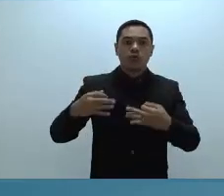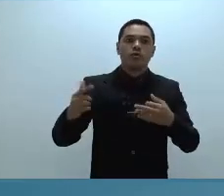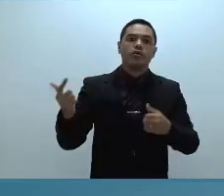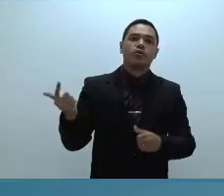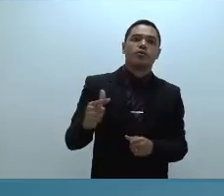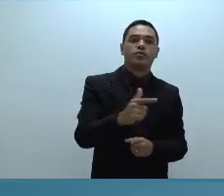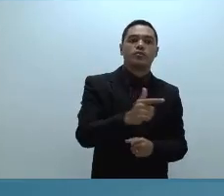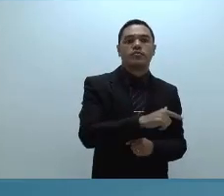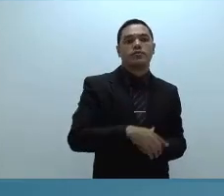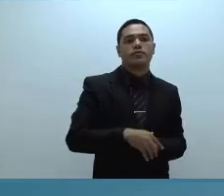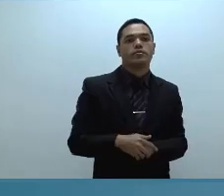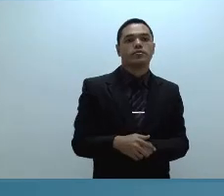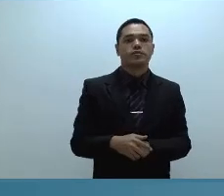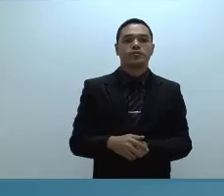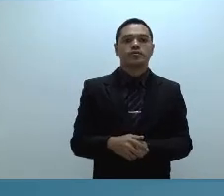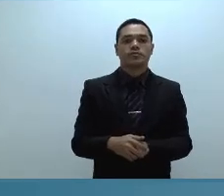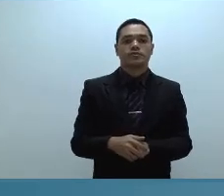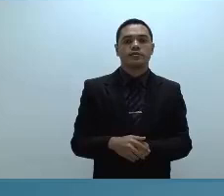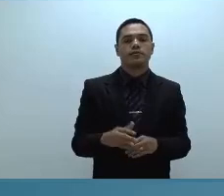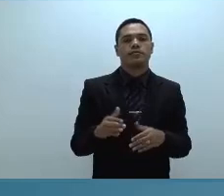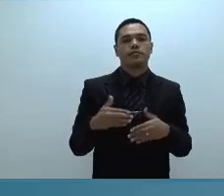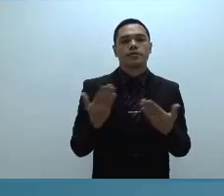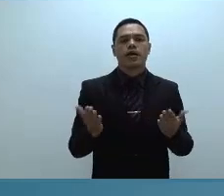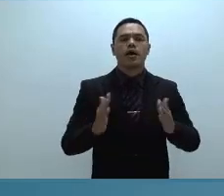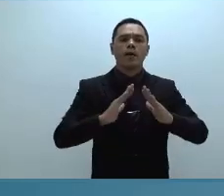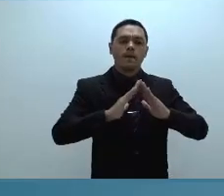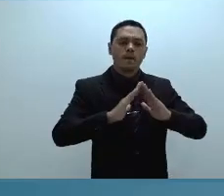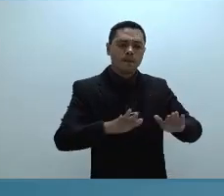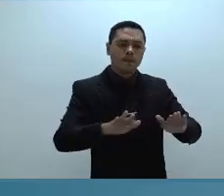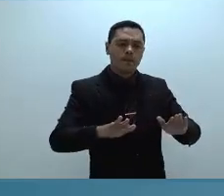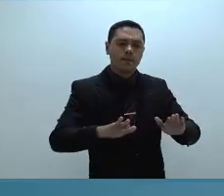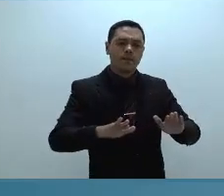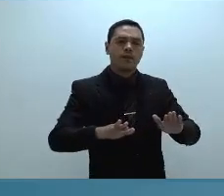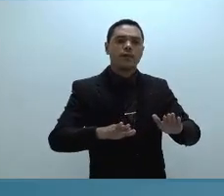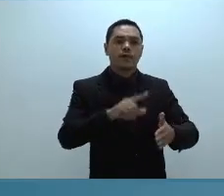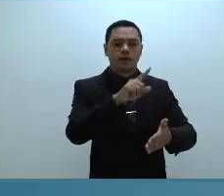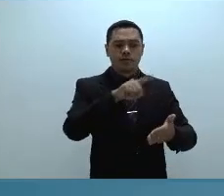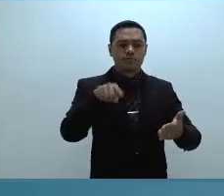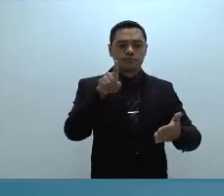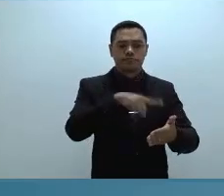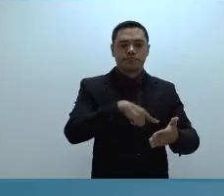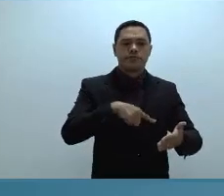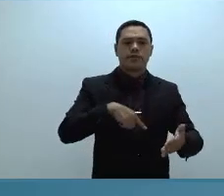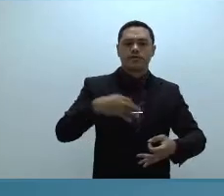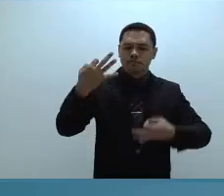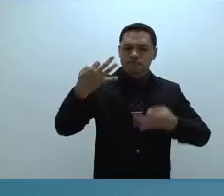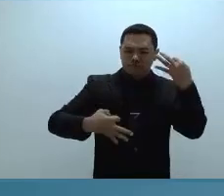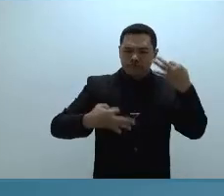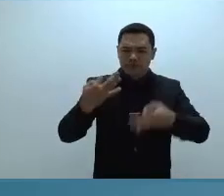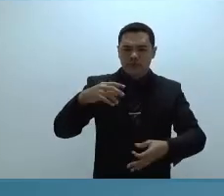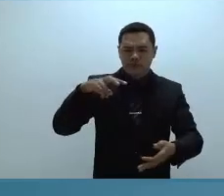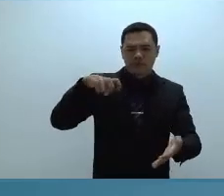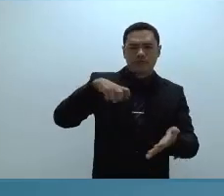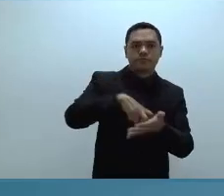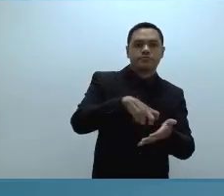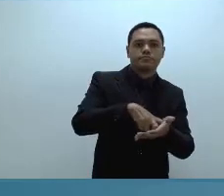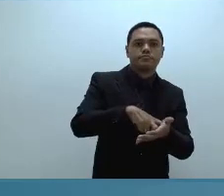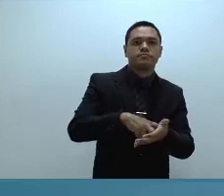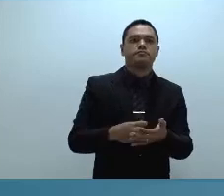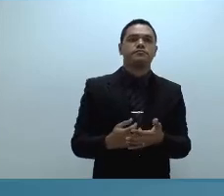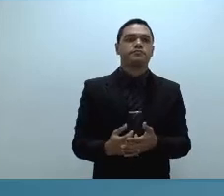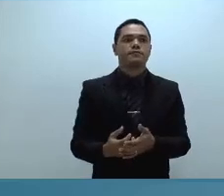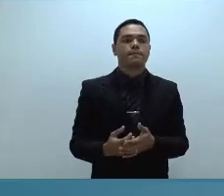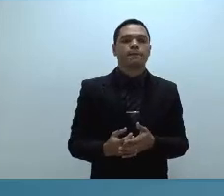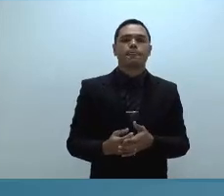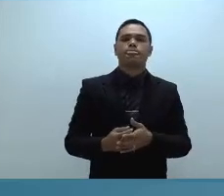qual ela extinguiu o pedido de execução formulado pelo agravante. Está